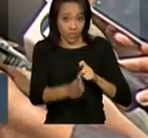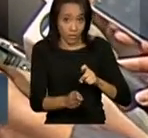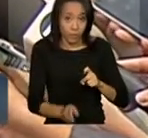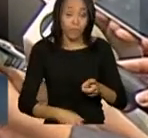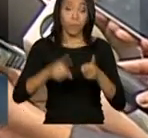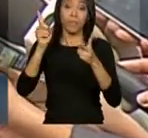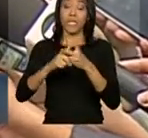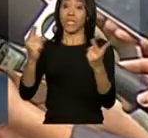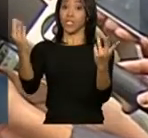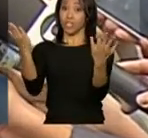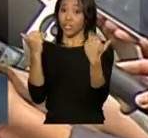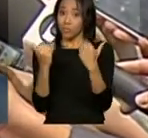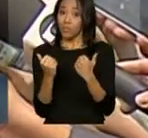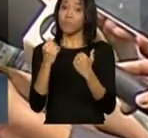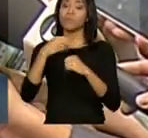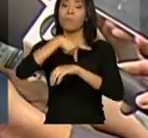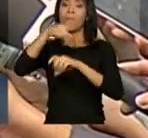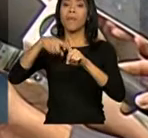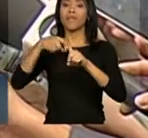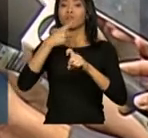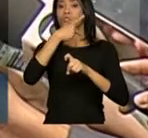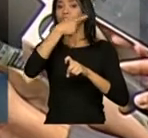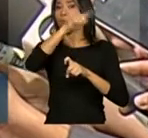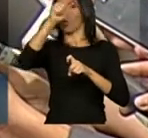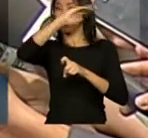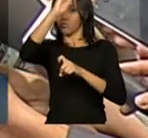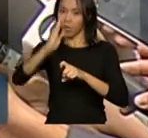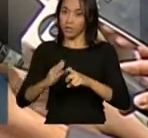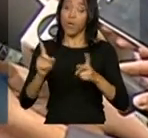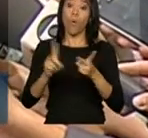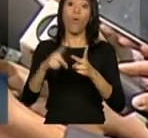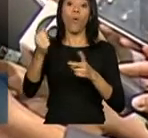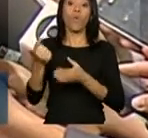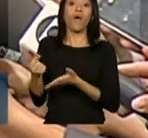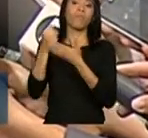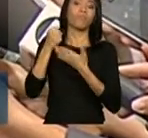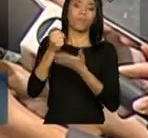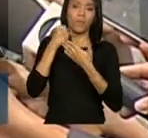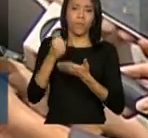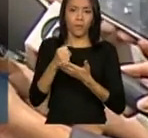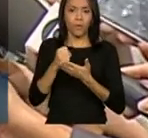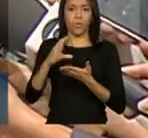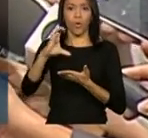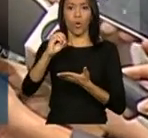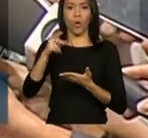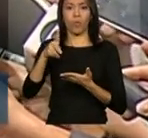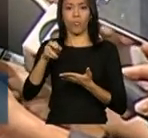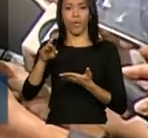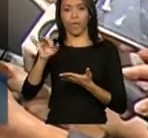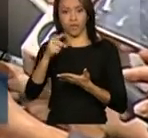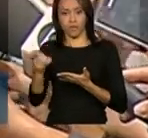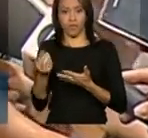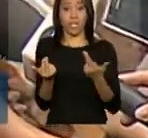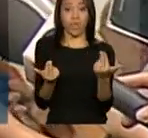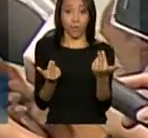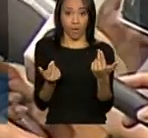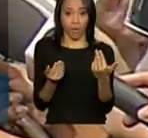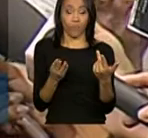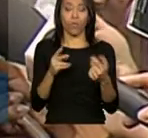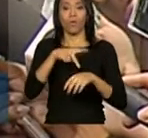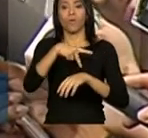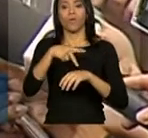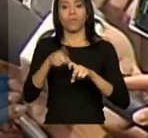médicos de outros países ou cooperações com organização Panamericano e saúde como nós fizemos com os médicos cubanos